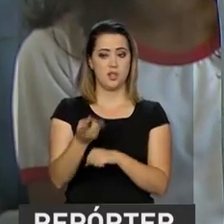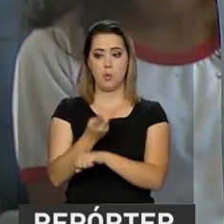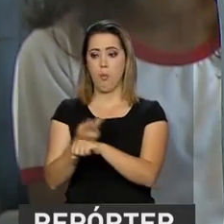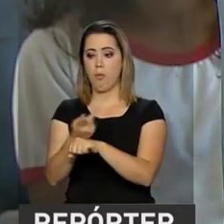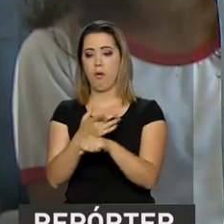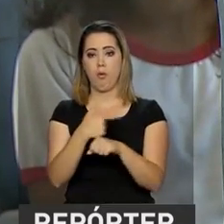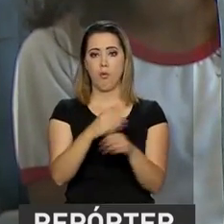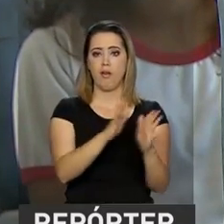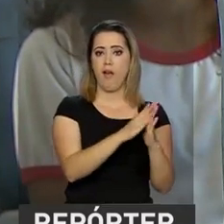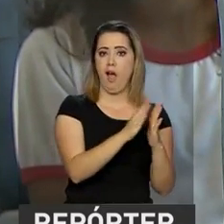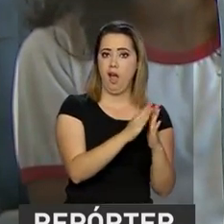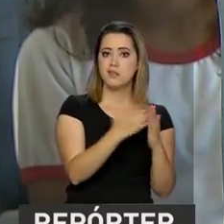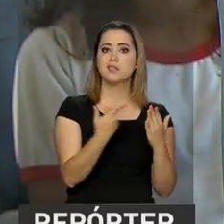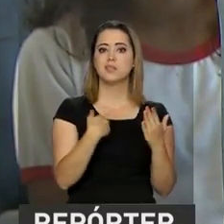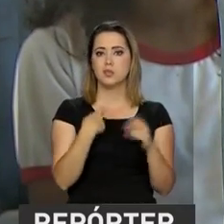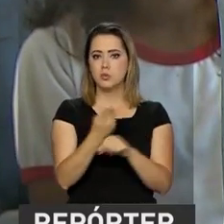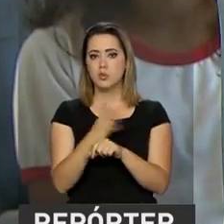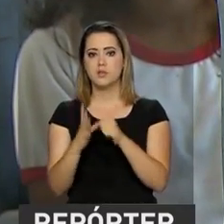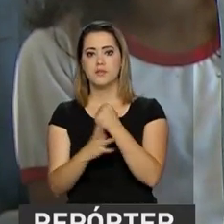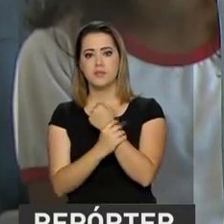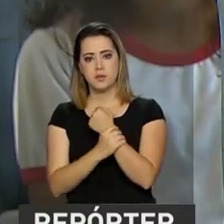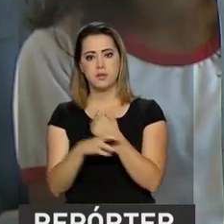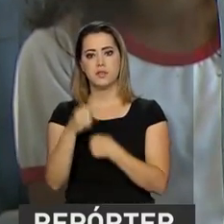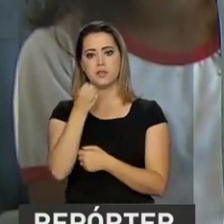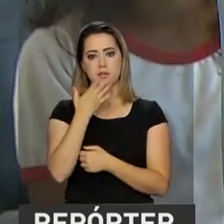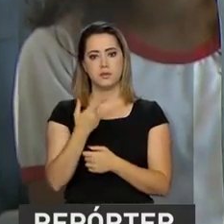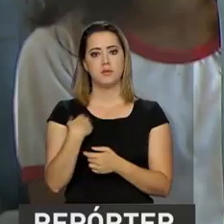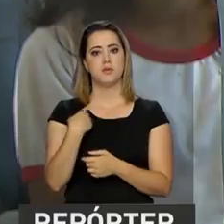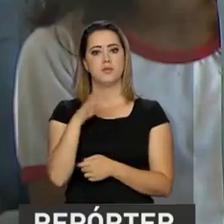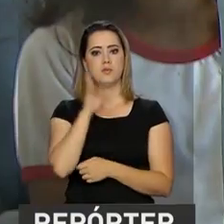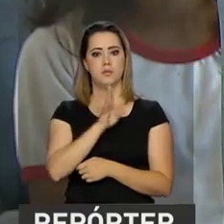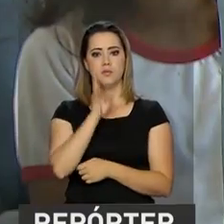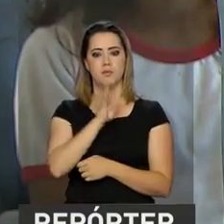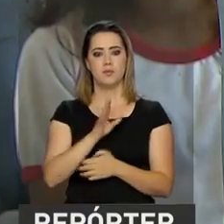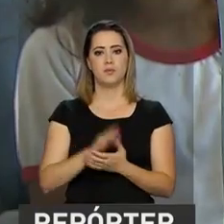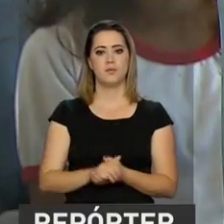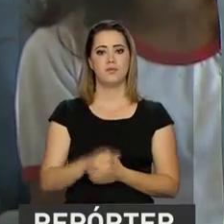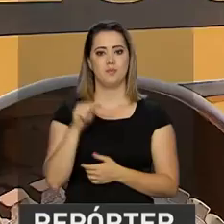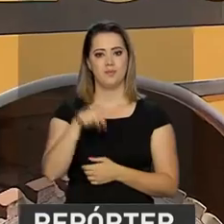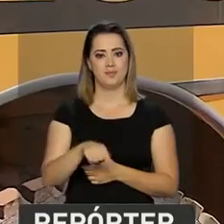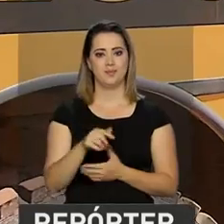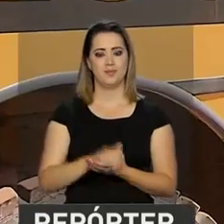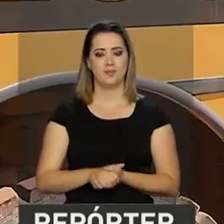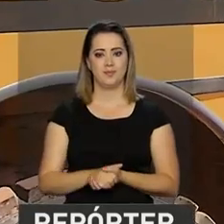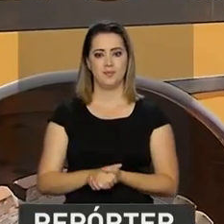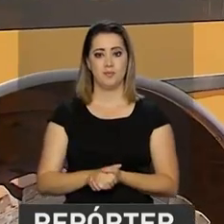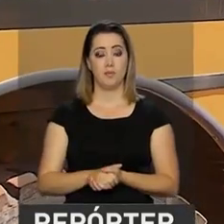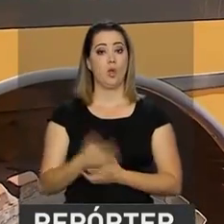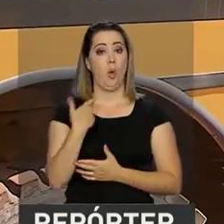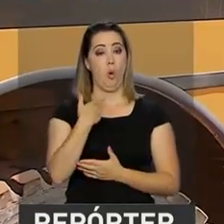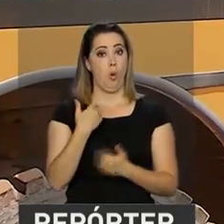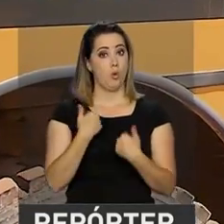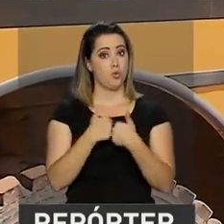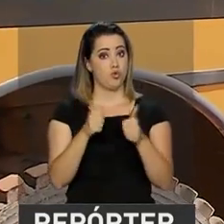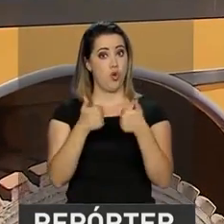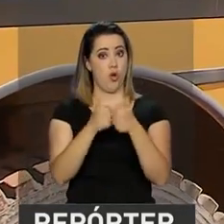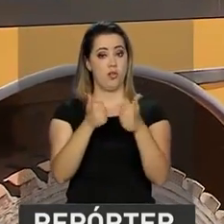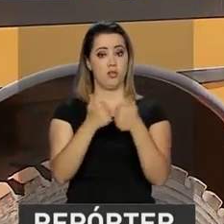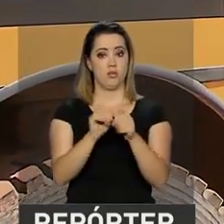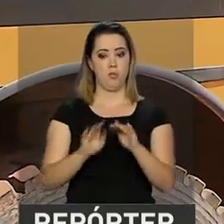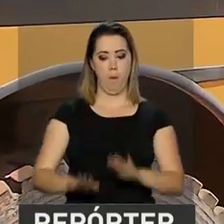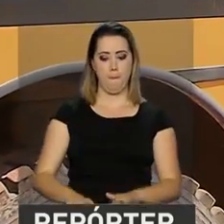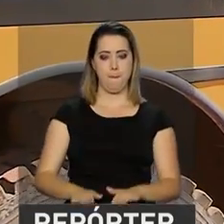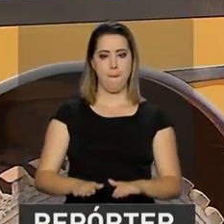as crianças em segurança, com conforto. Aí eu acho legal aqui. Os ônibus são equipados com